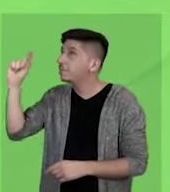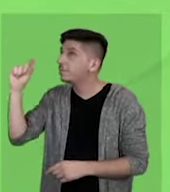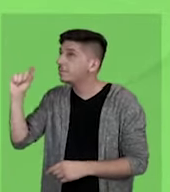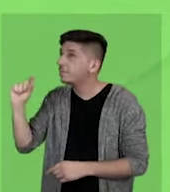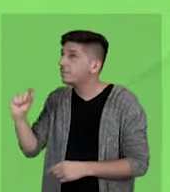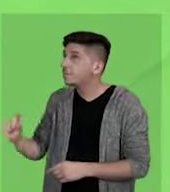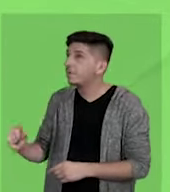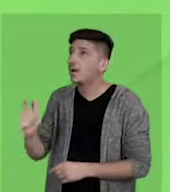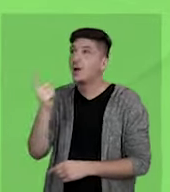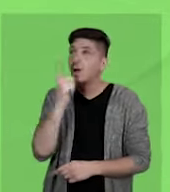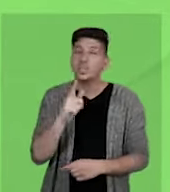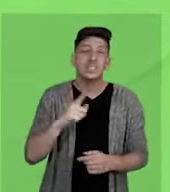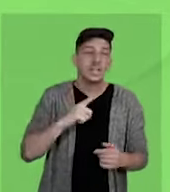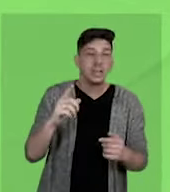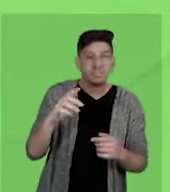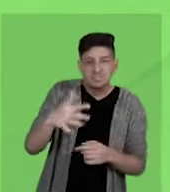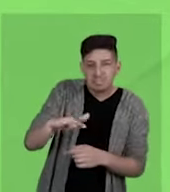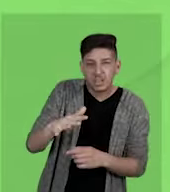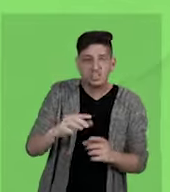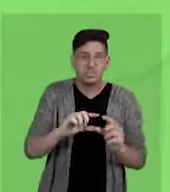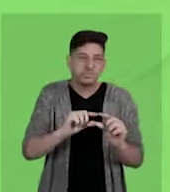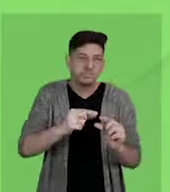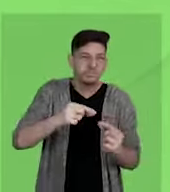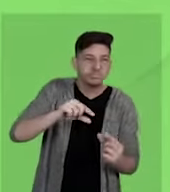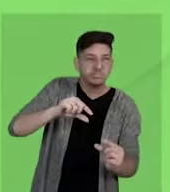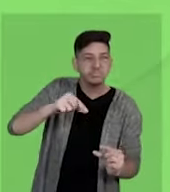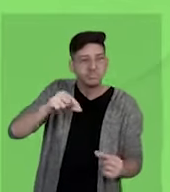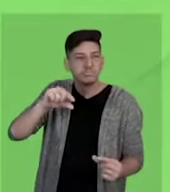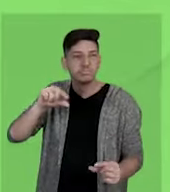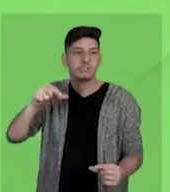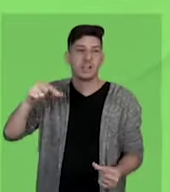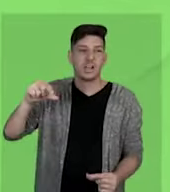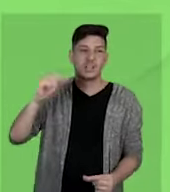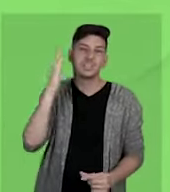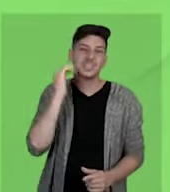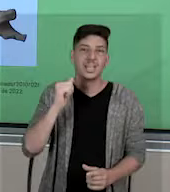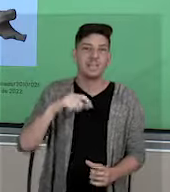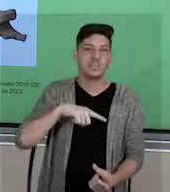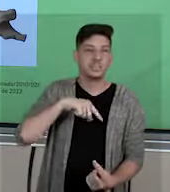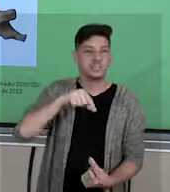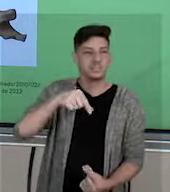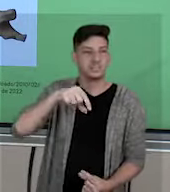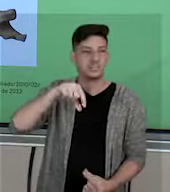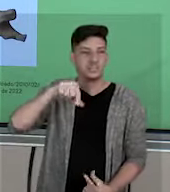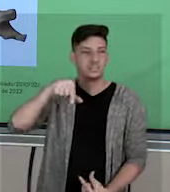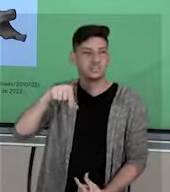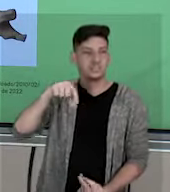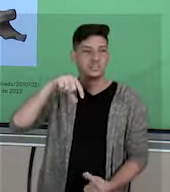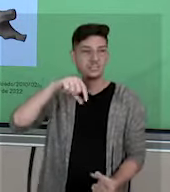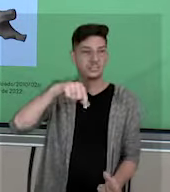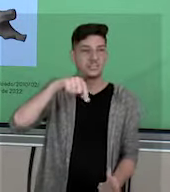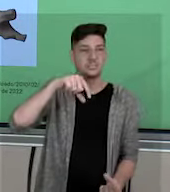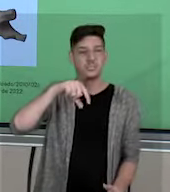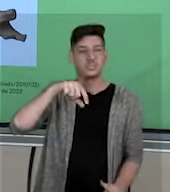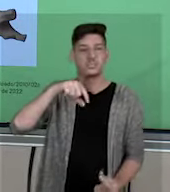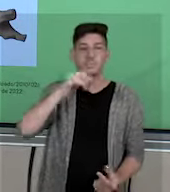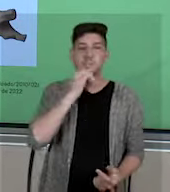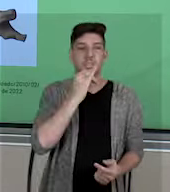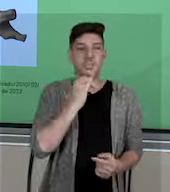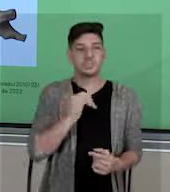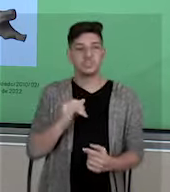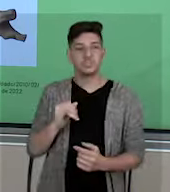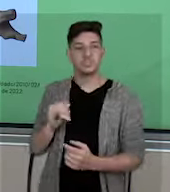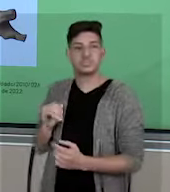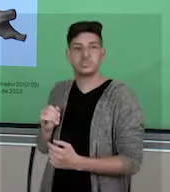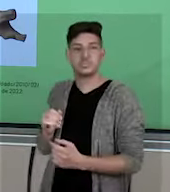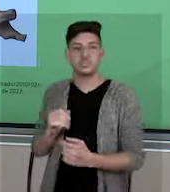gente tenha certa articulação. O que significa isso? Que a gente consiga movimentar um pouco a nossa coluna, né, de um lado para o outro, para frente,